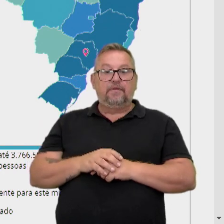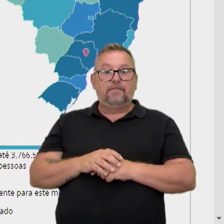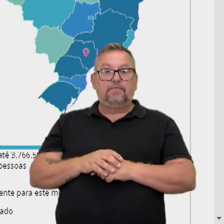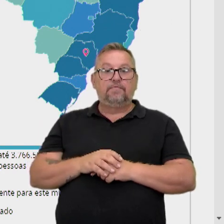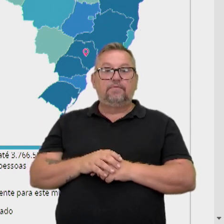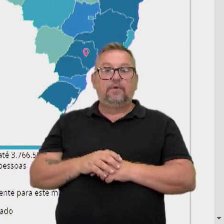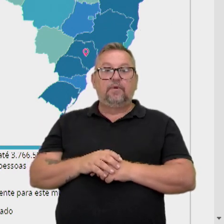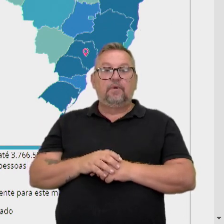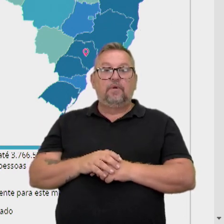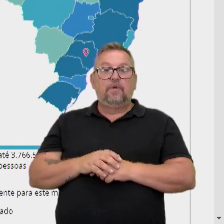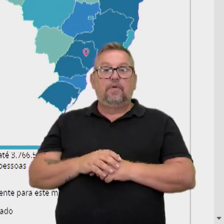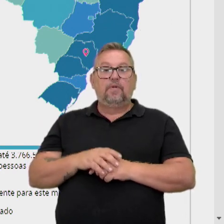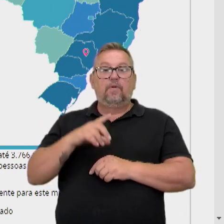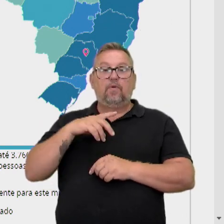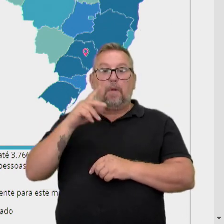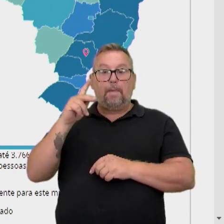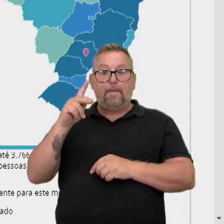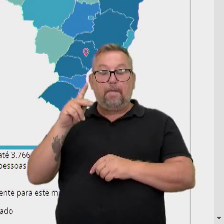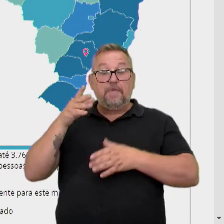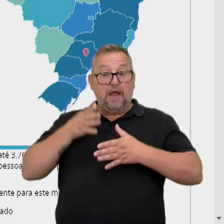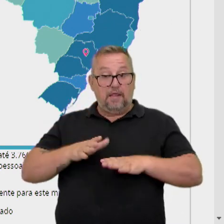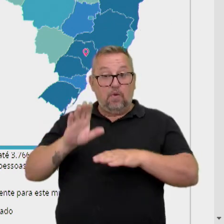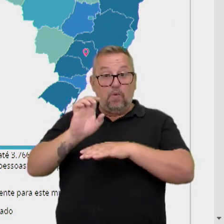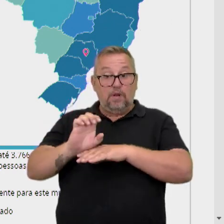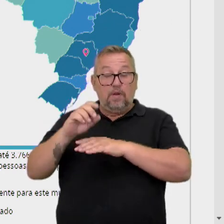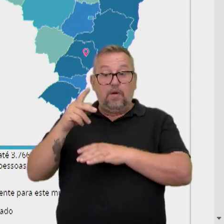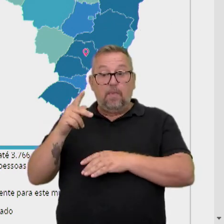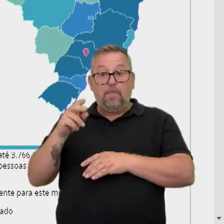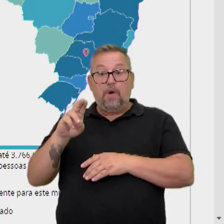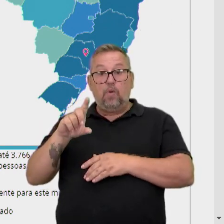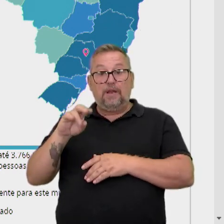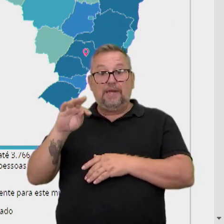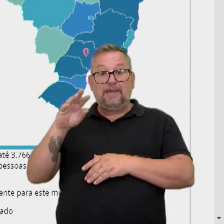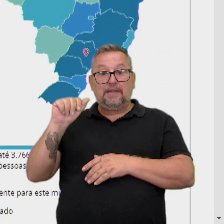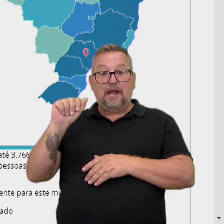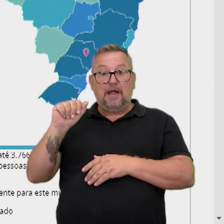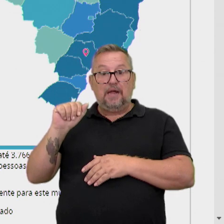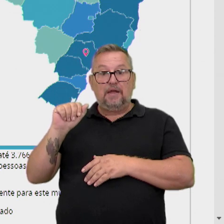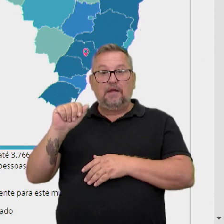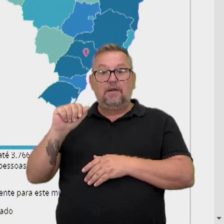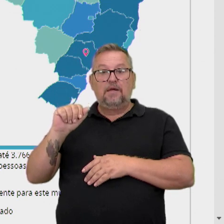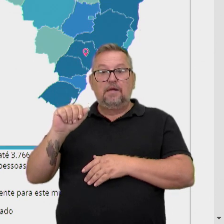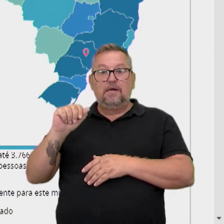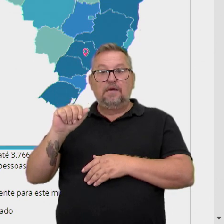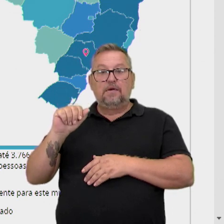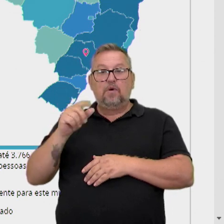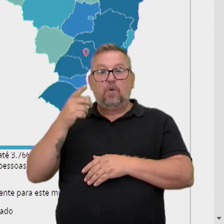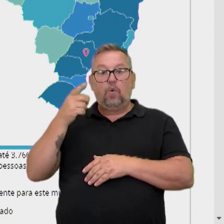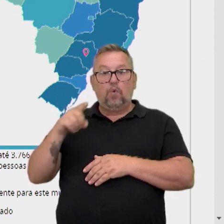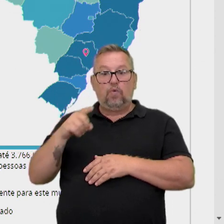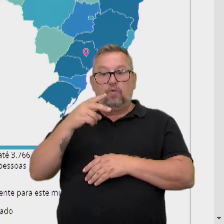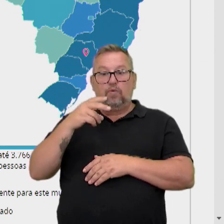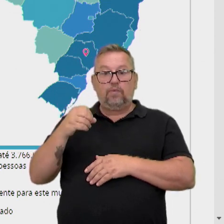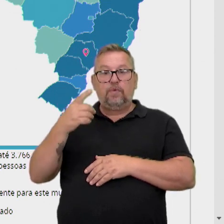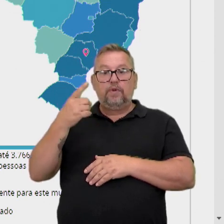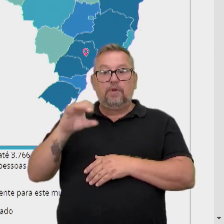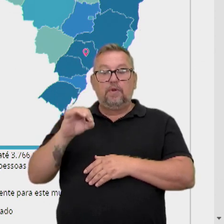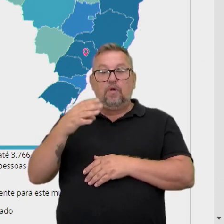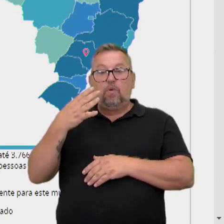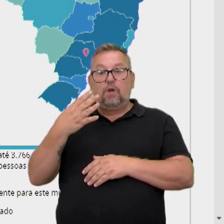estado de São Paulo é denominado aí de paulista, né? Então tá aí, ó, a população do último censo